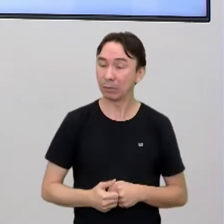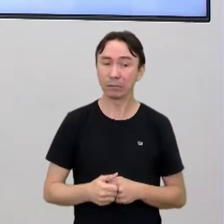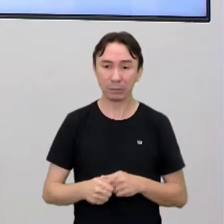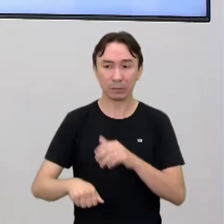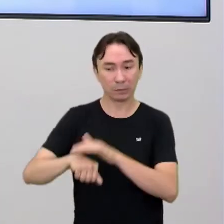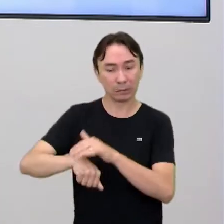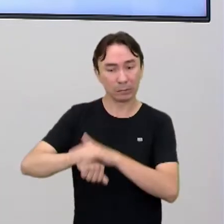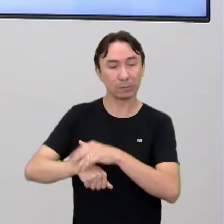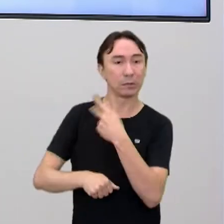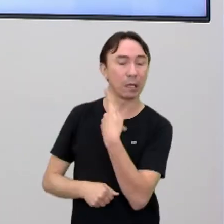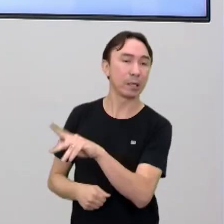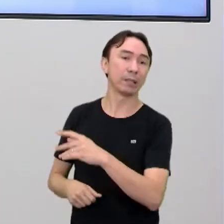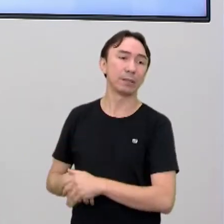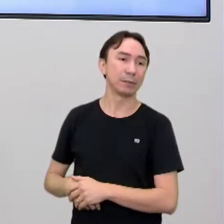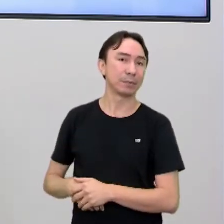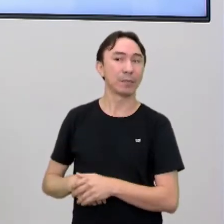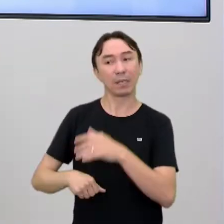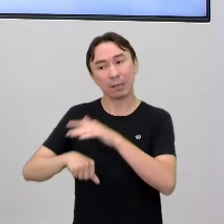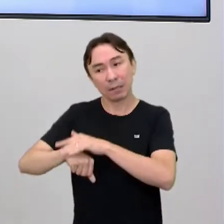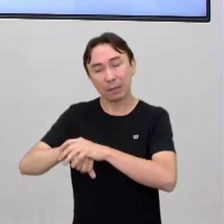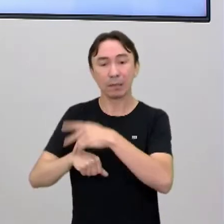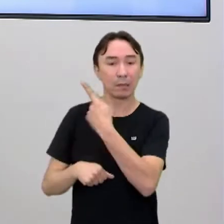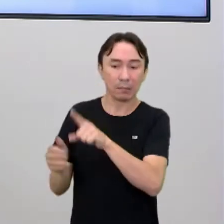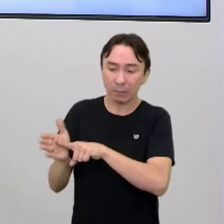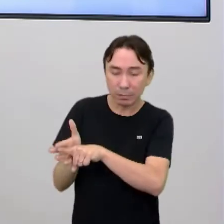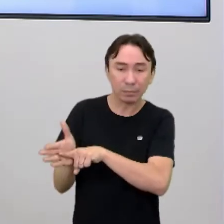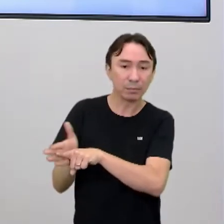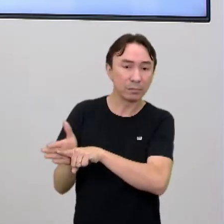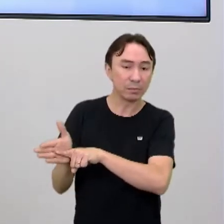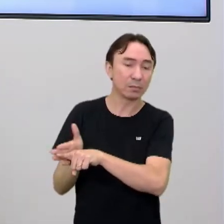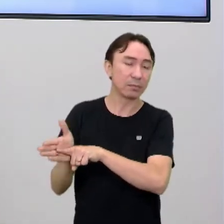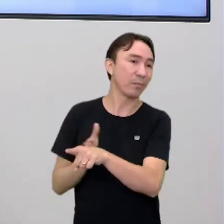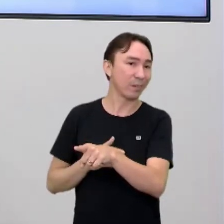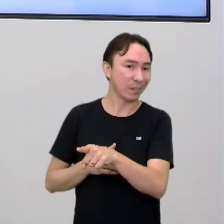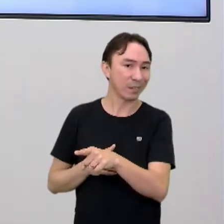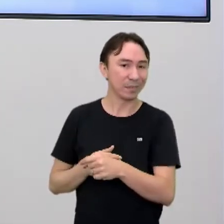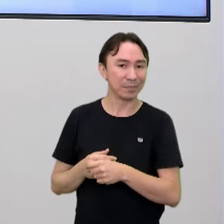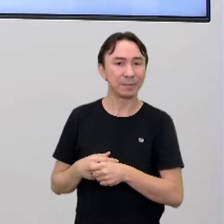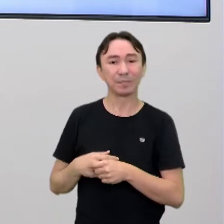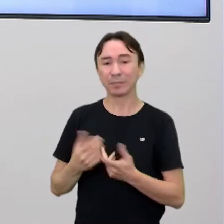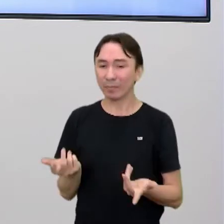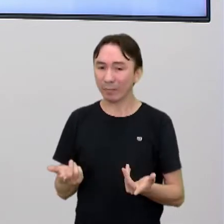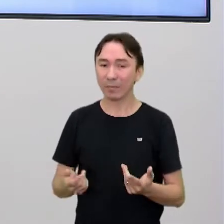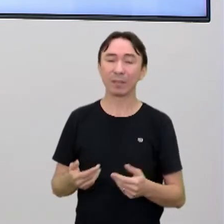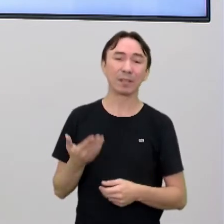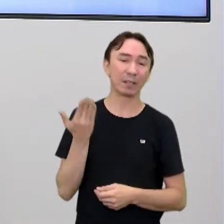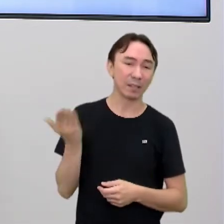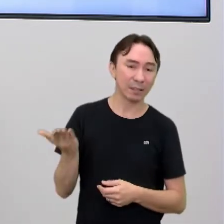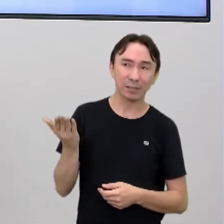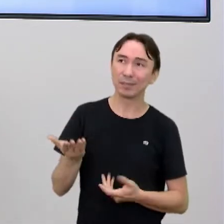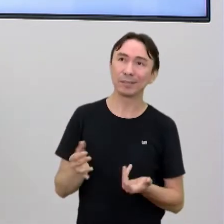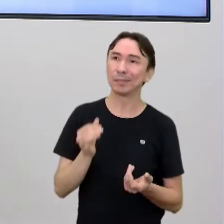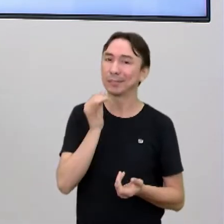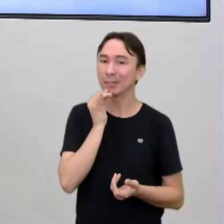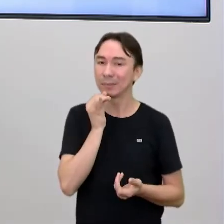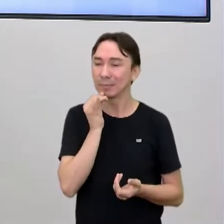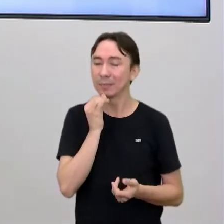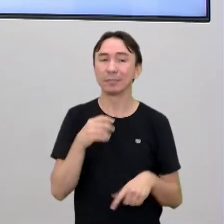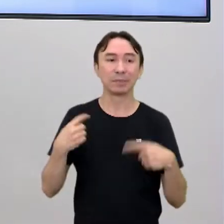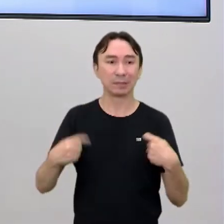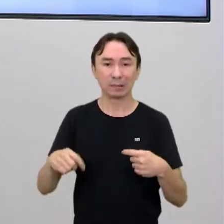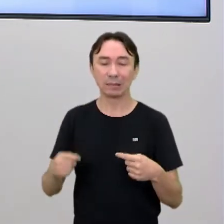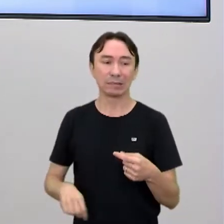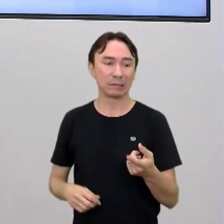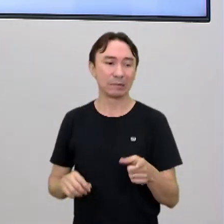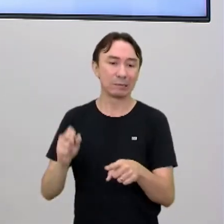em dinâmicas relacionadas aí ao estágio que certamente ele terá que fazer, na medida em que ele